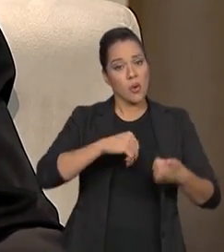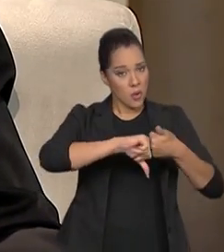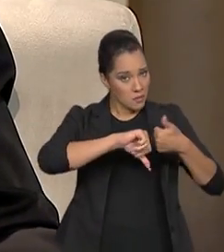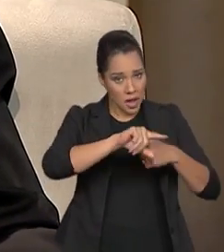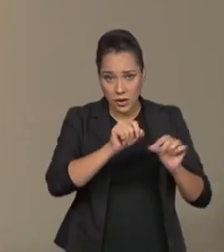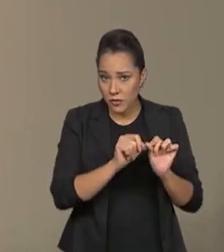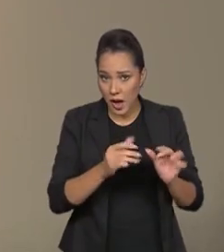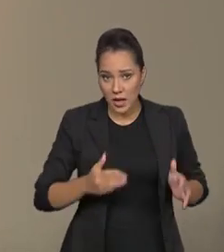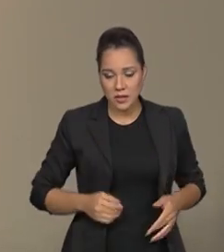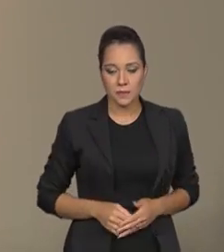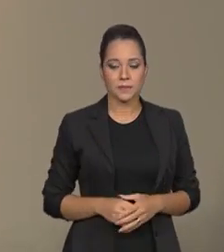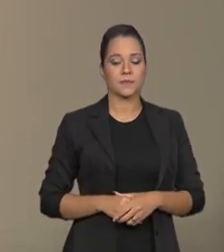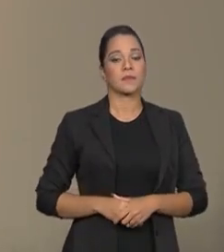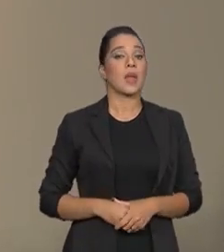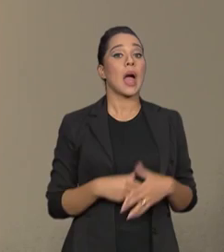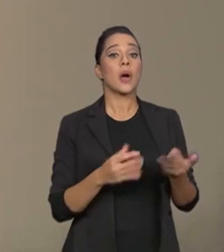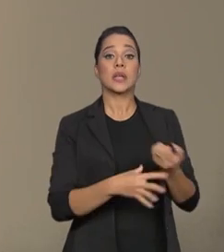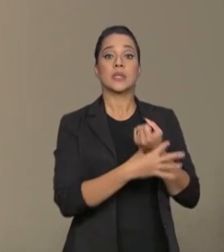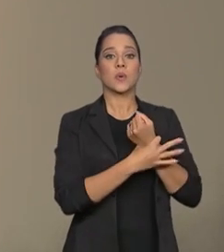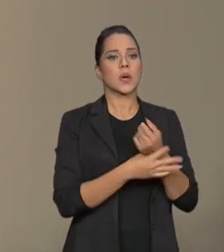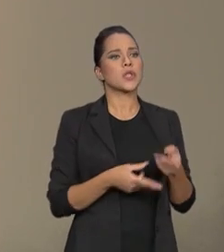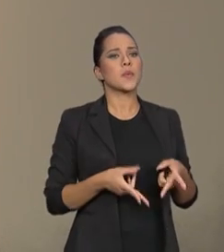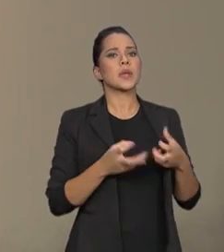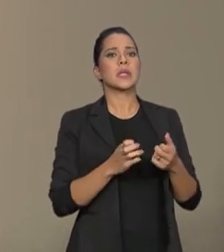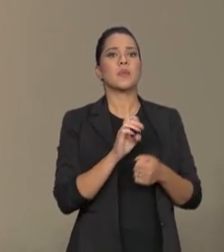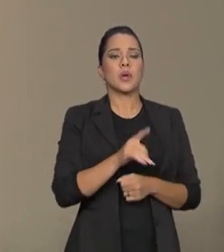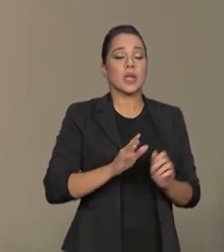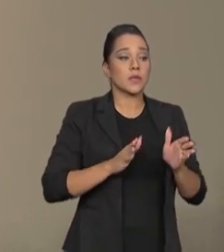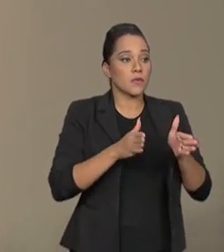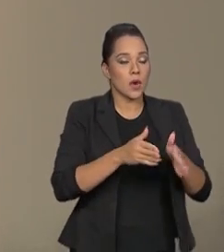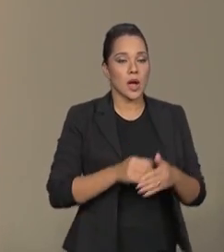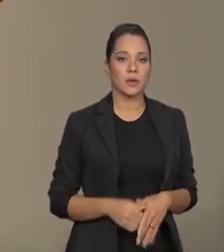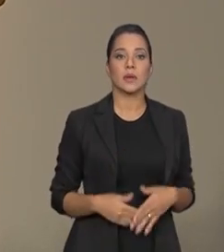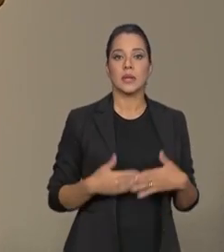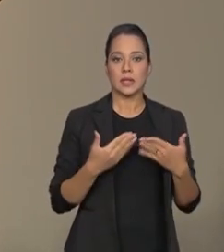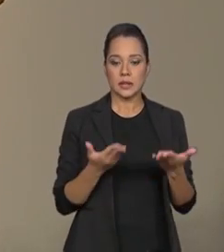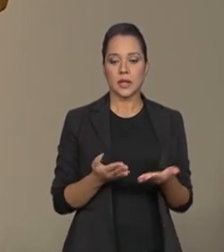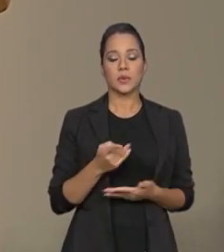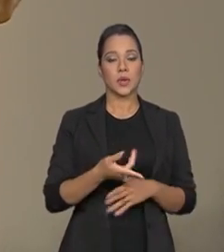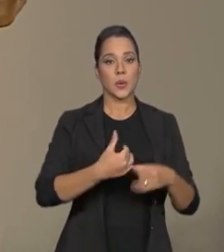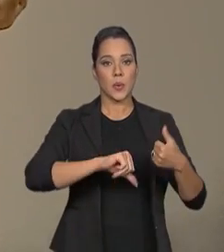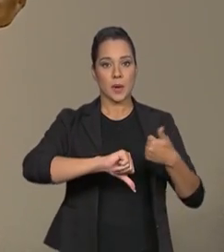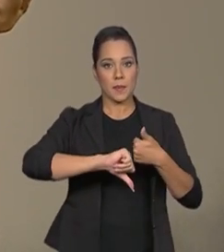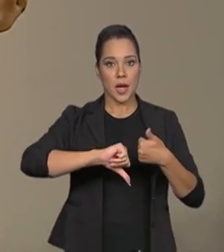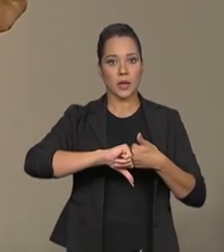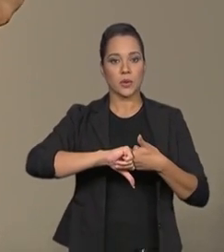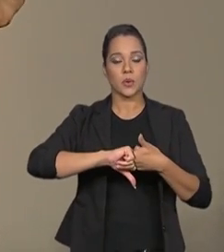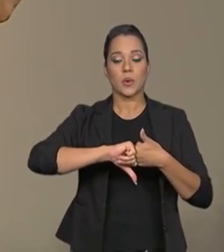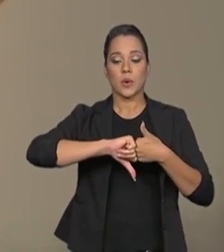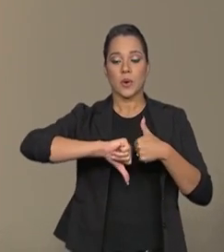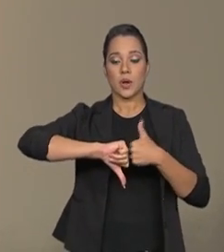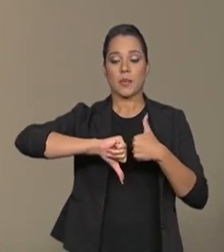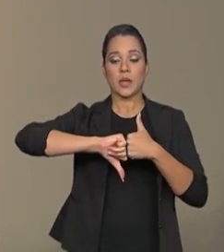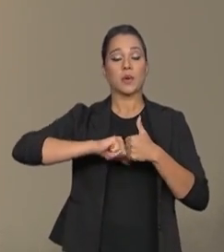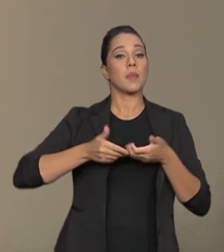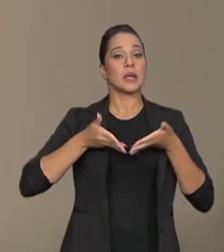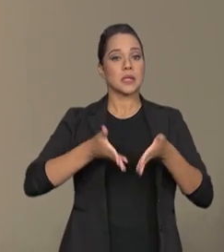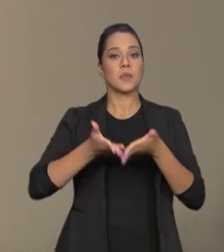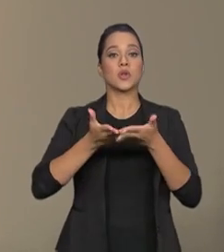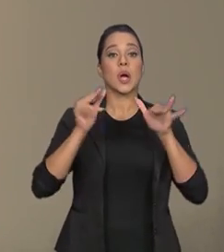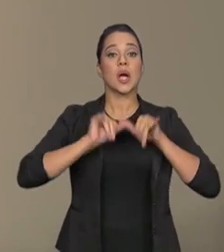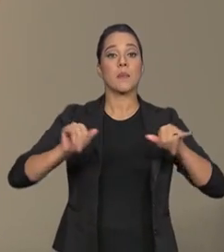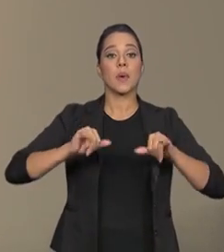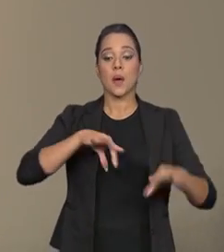faz isso agora essa questão da segurança eu vejo que é uma questão central tanto que o Inmetro participa neste ano de uma Campanha